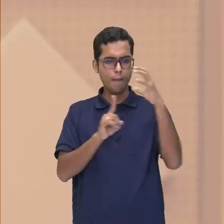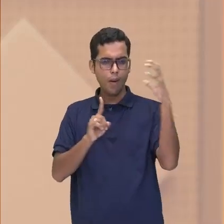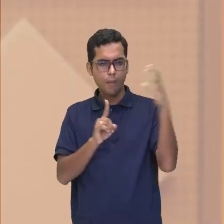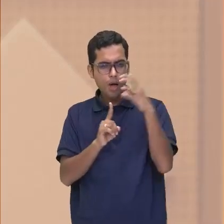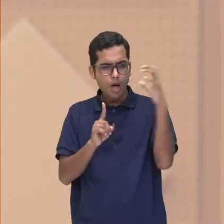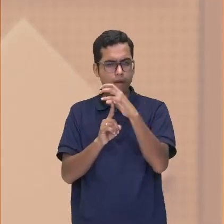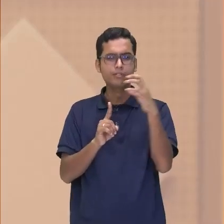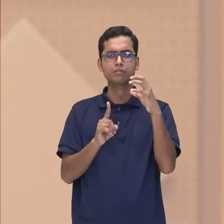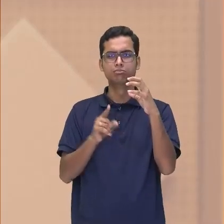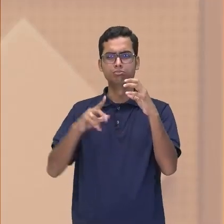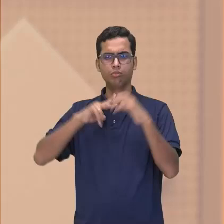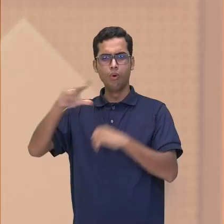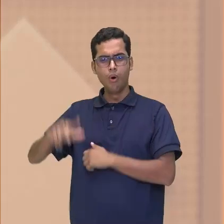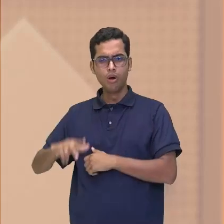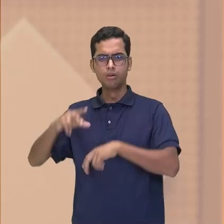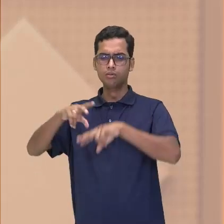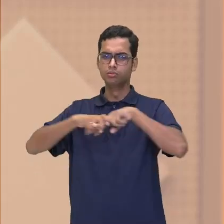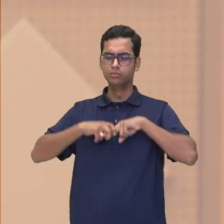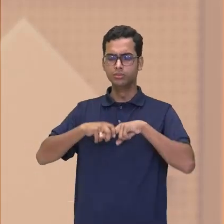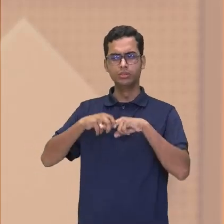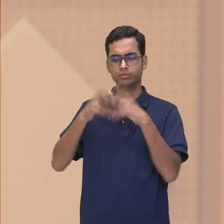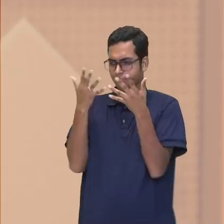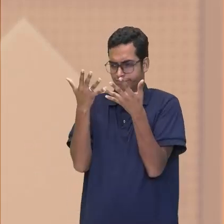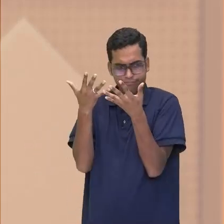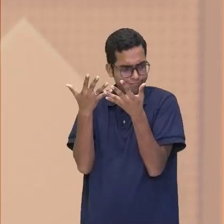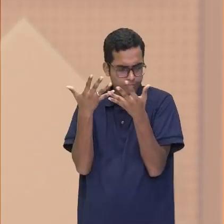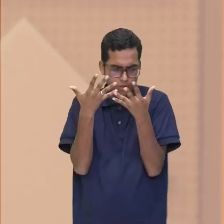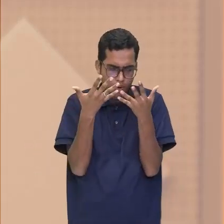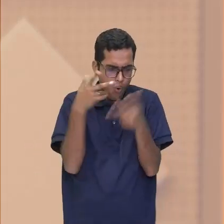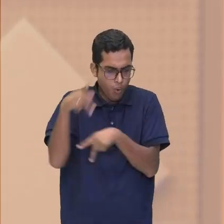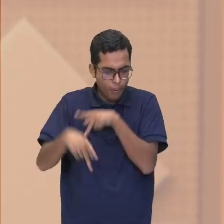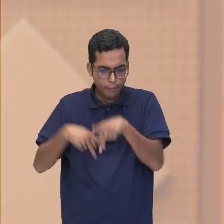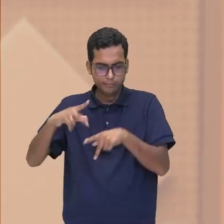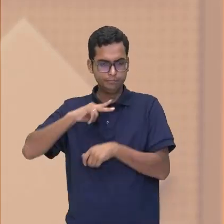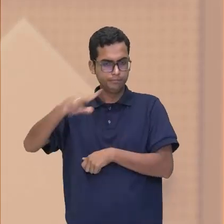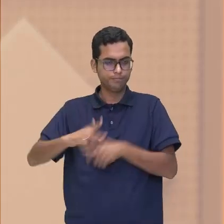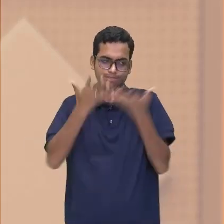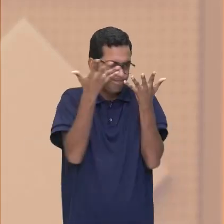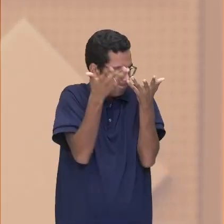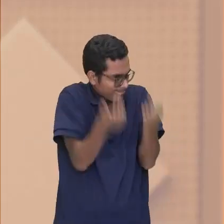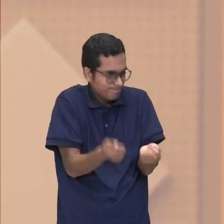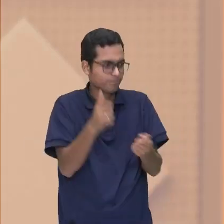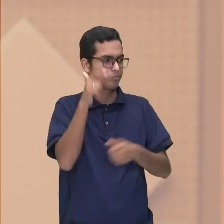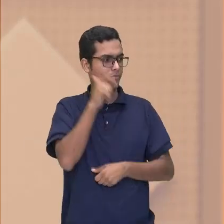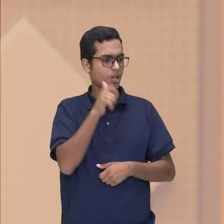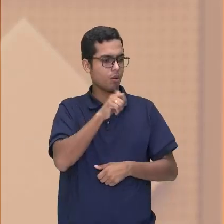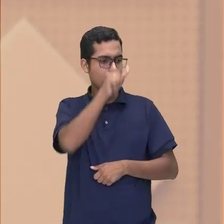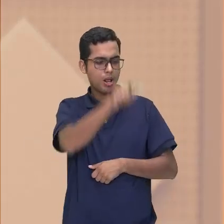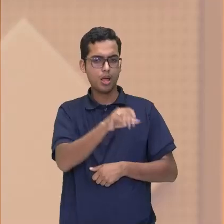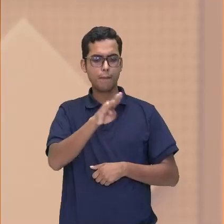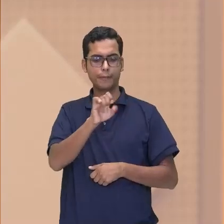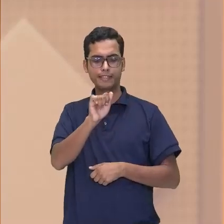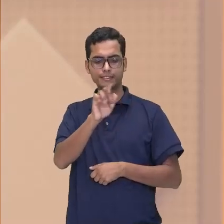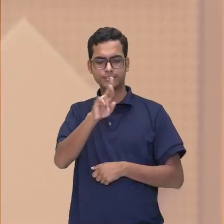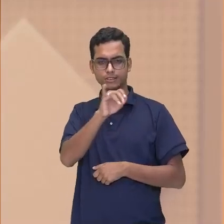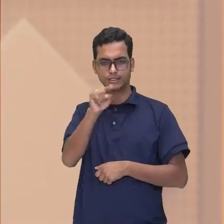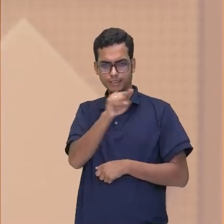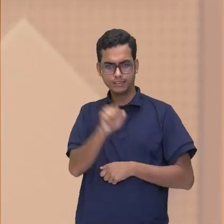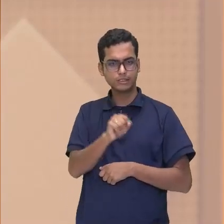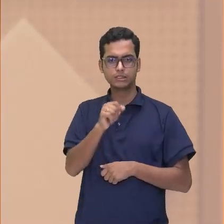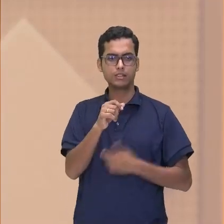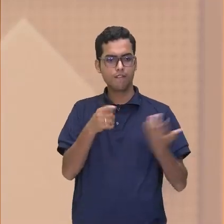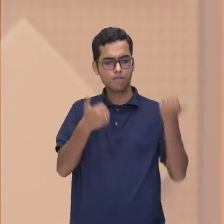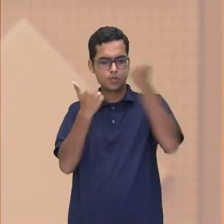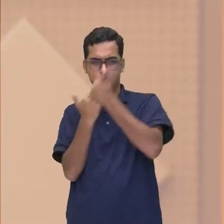Por isso, eles não viam com bons olhos que Dona Beatriz assumisse ali com Dom João I.